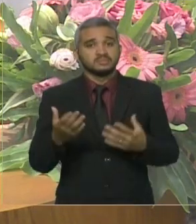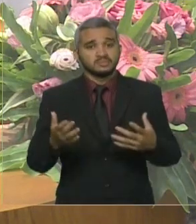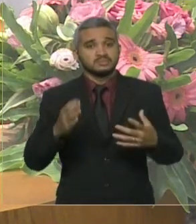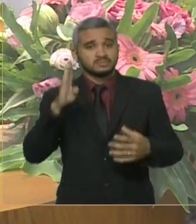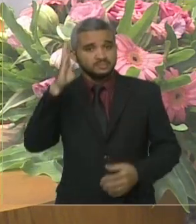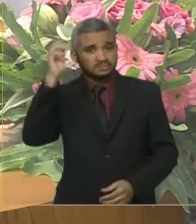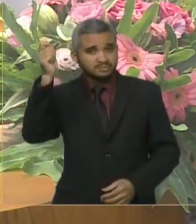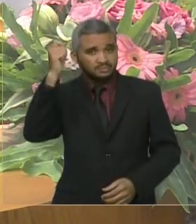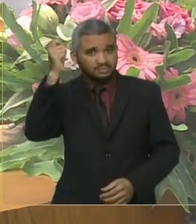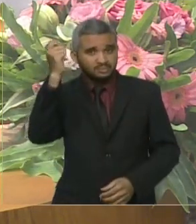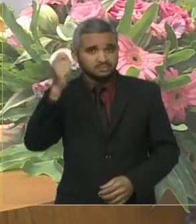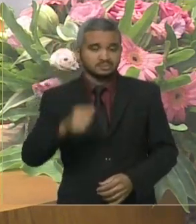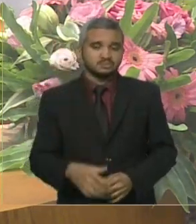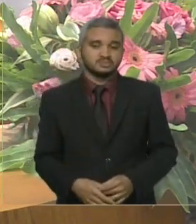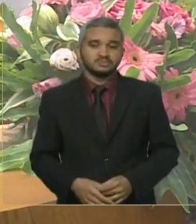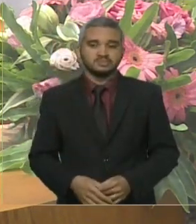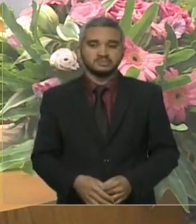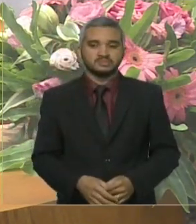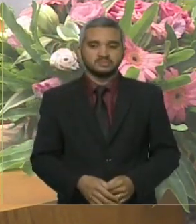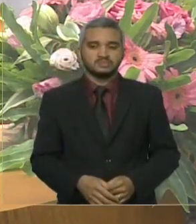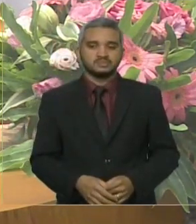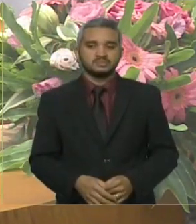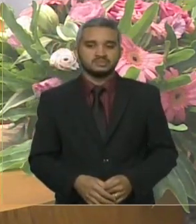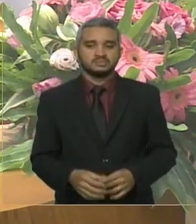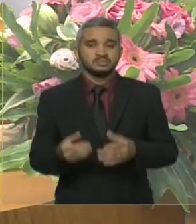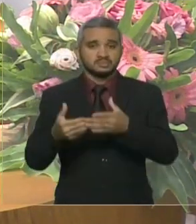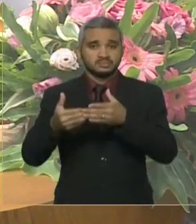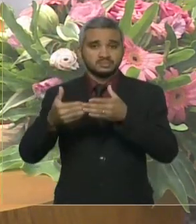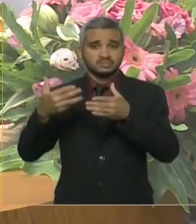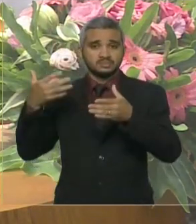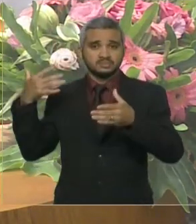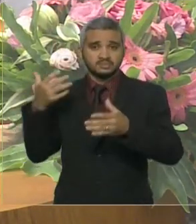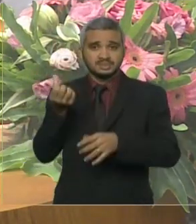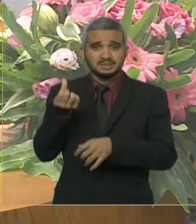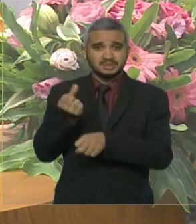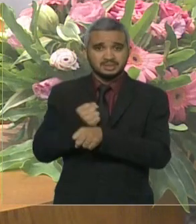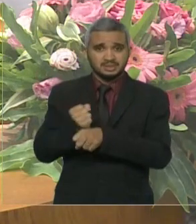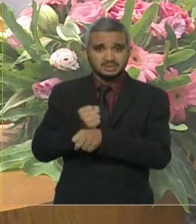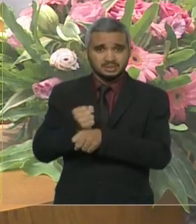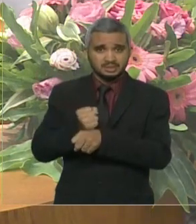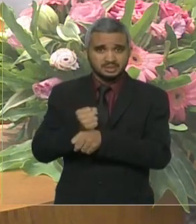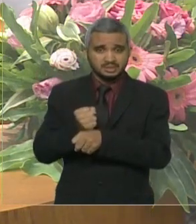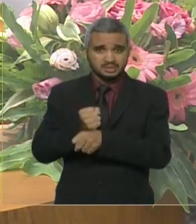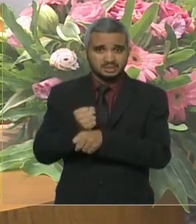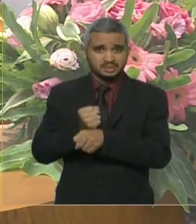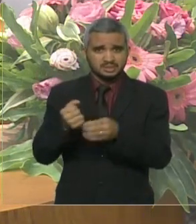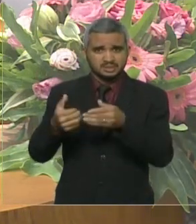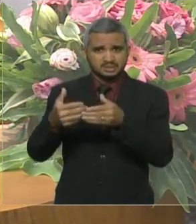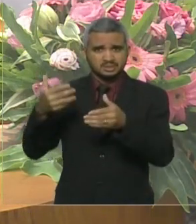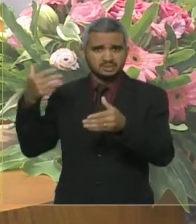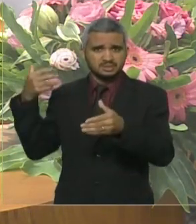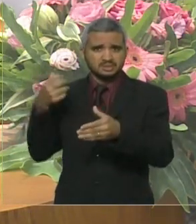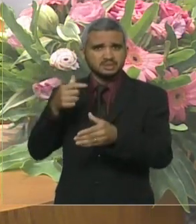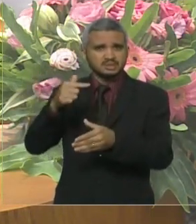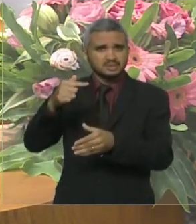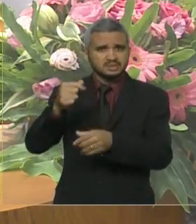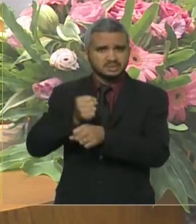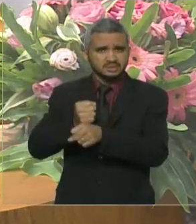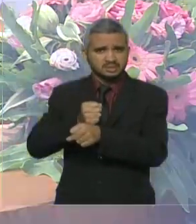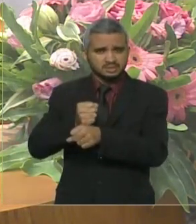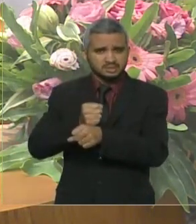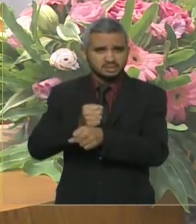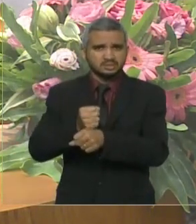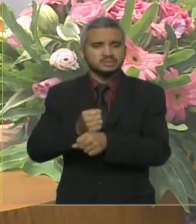presidente, que nos últimos 6 anos, nos últimos 7 anos,